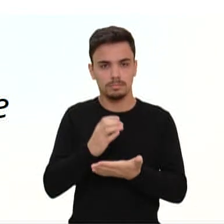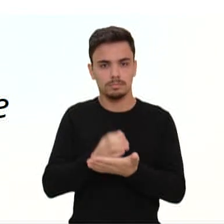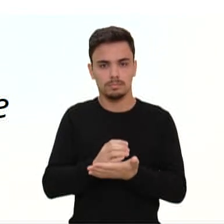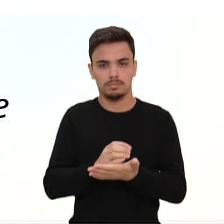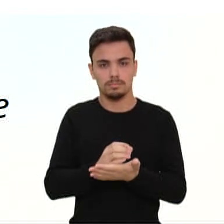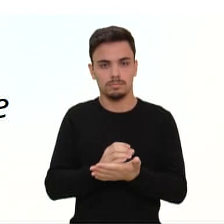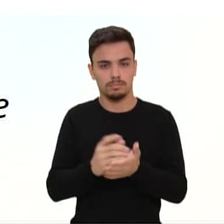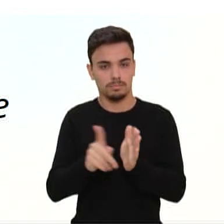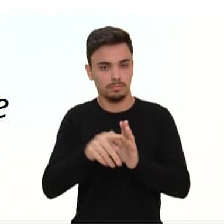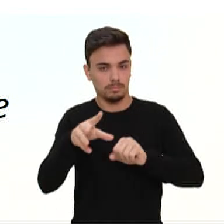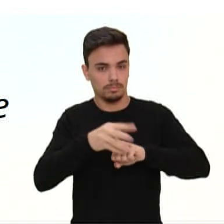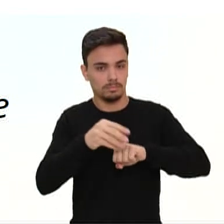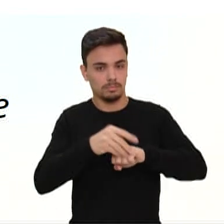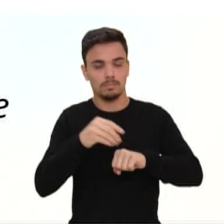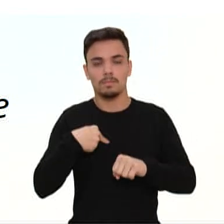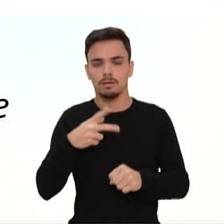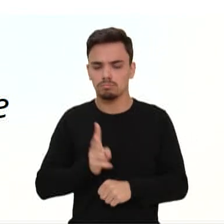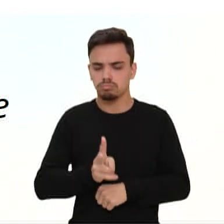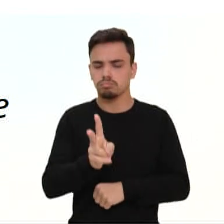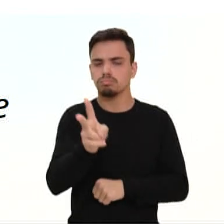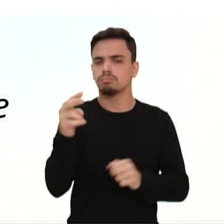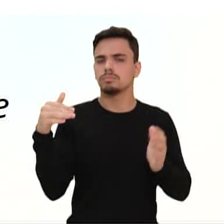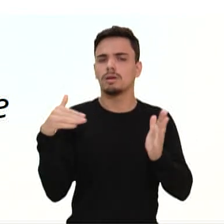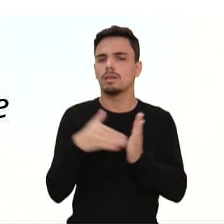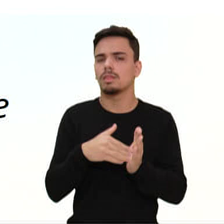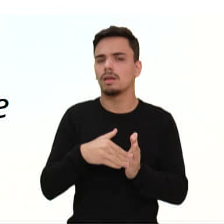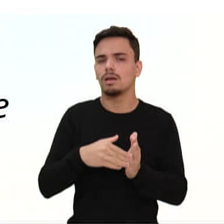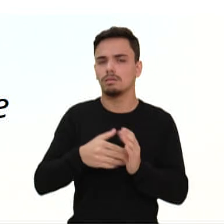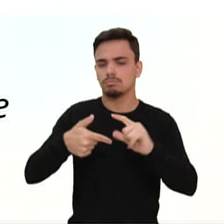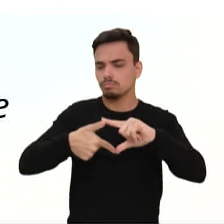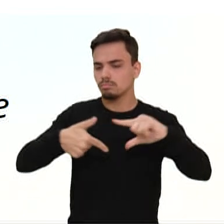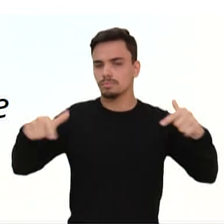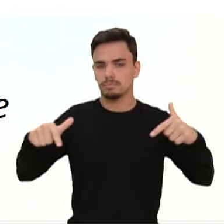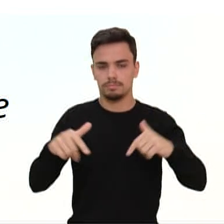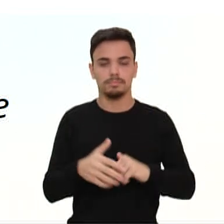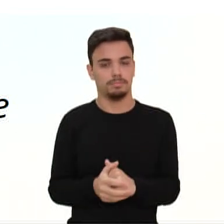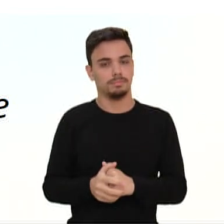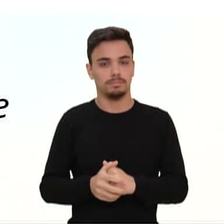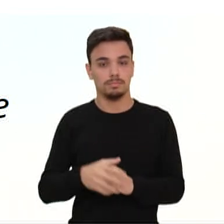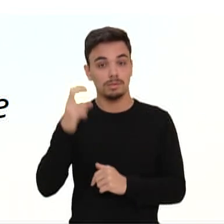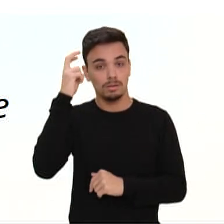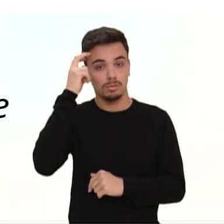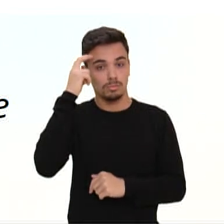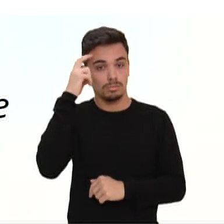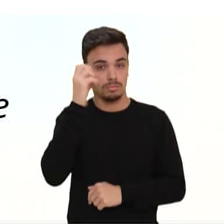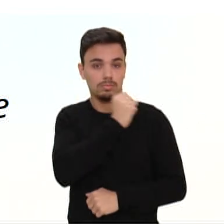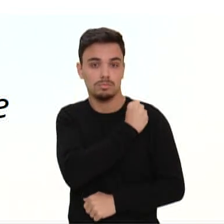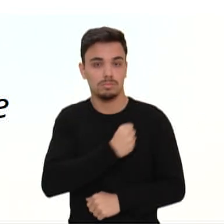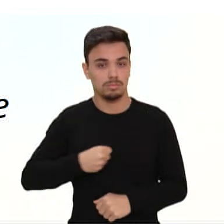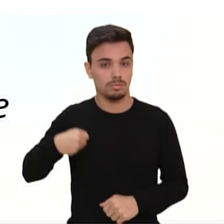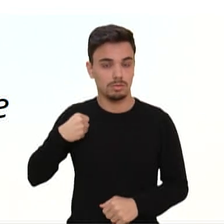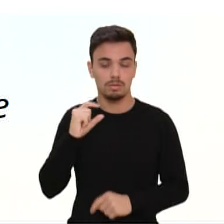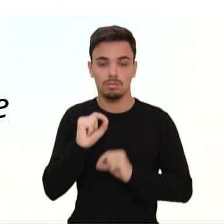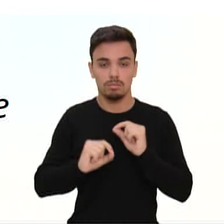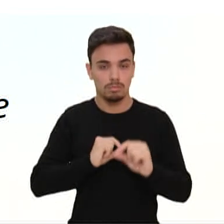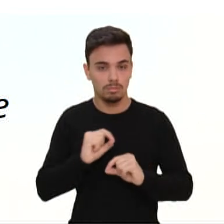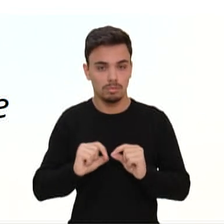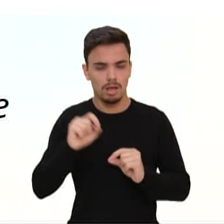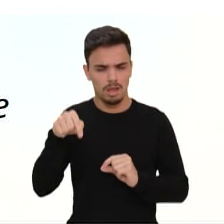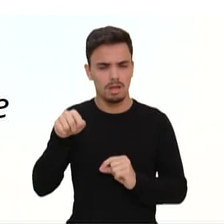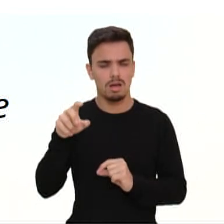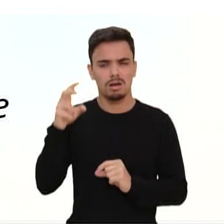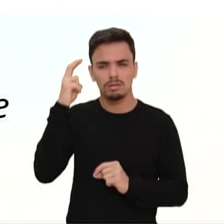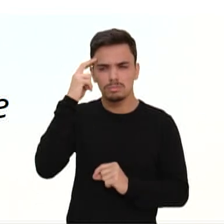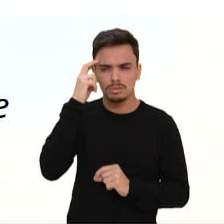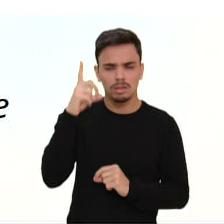no conhecimento perdurará até a modernidade. A cultura socrática, que é essa cultura